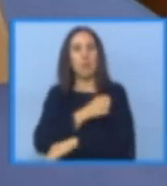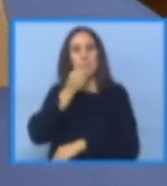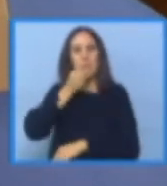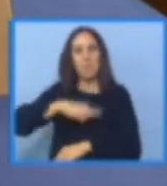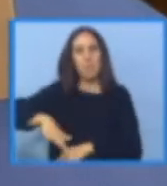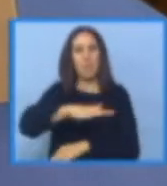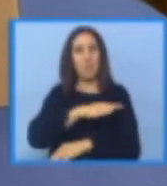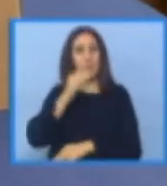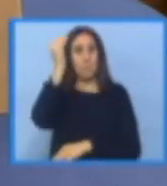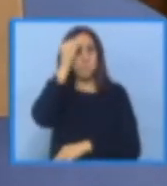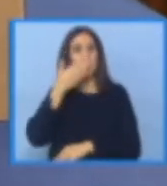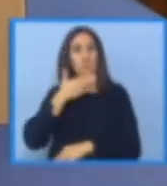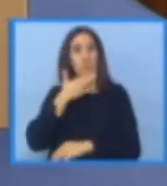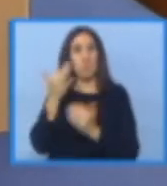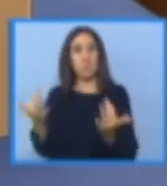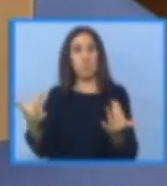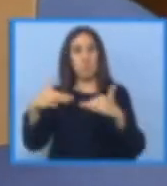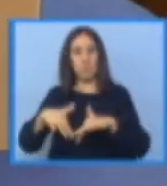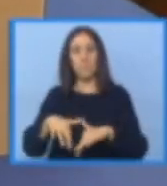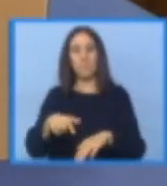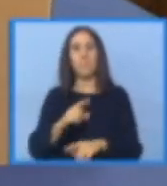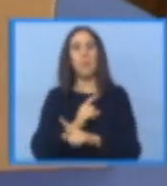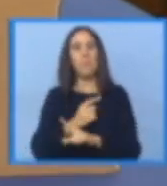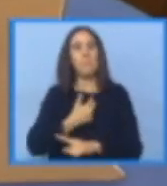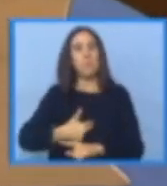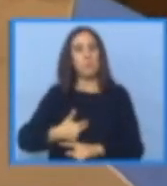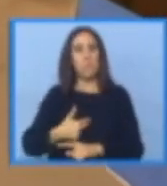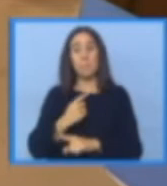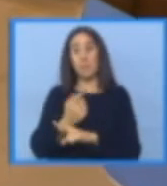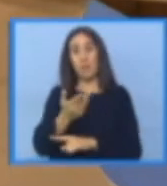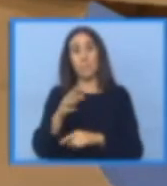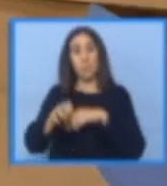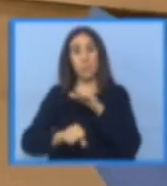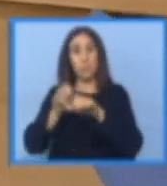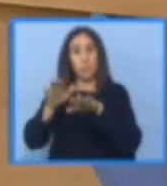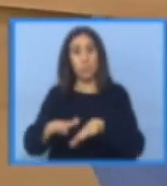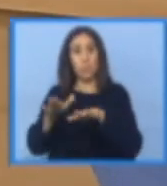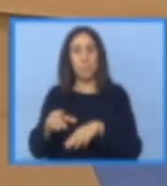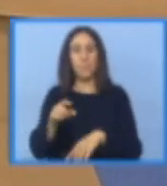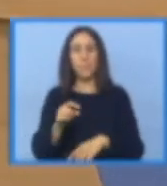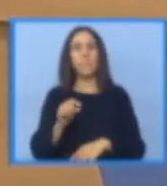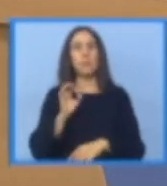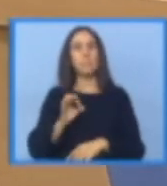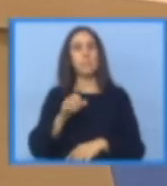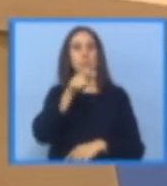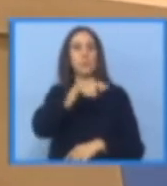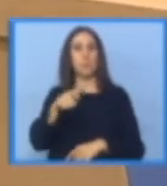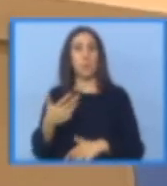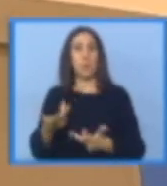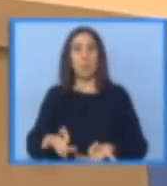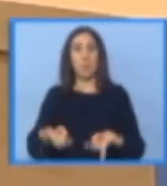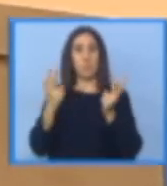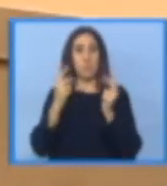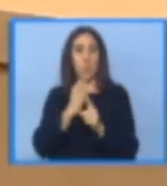terras, nas vilas e aldeias, predominantemente cristãs deste autoproclamado Estado Islâmico. E estas pessoas têm agora, com a